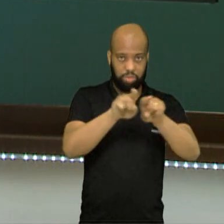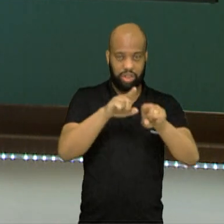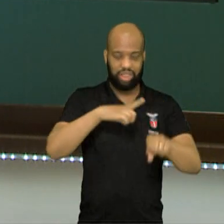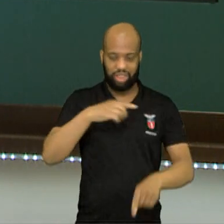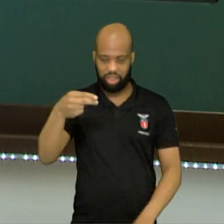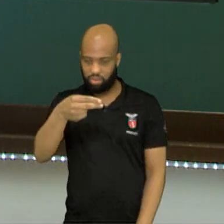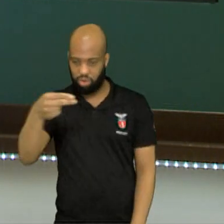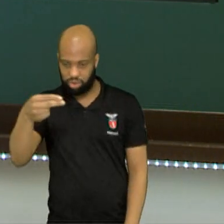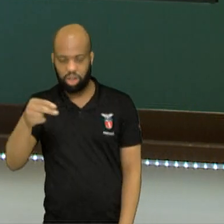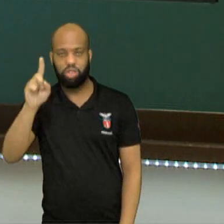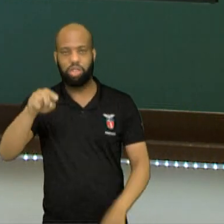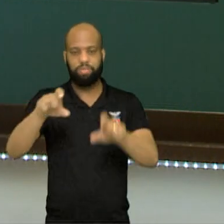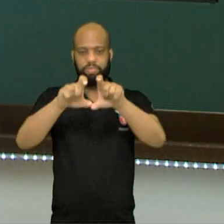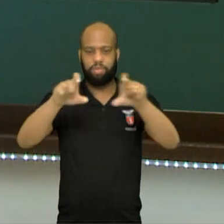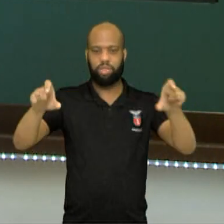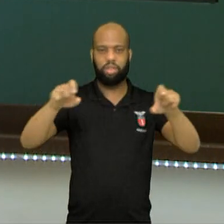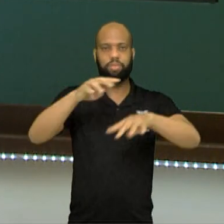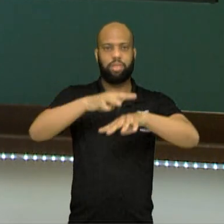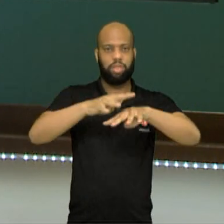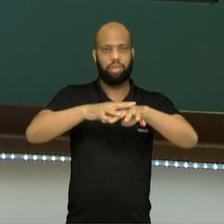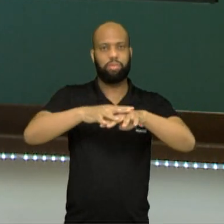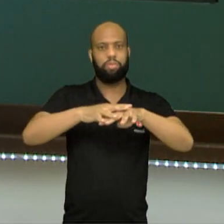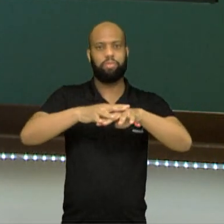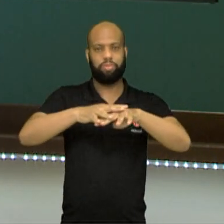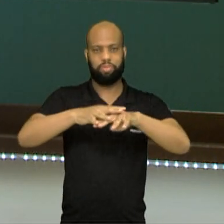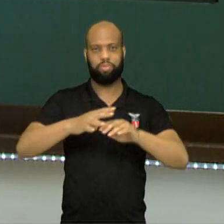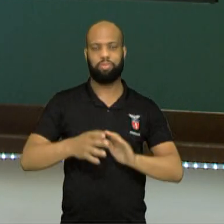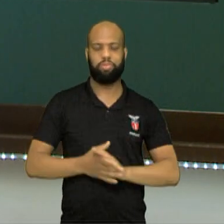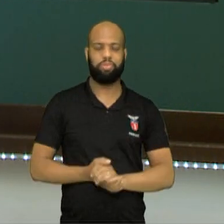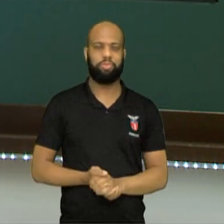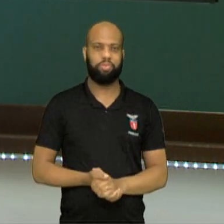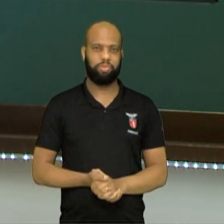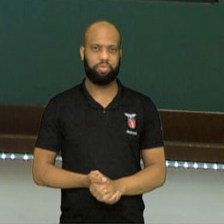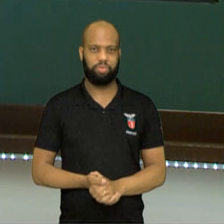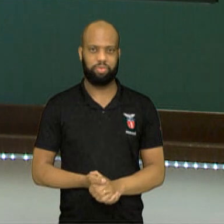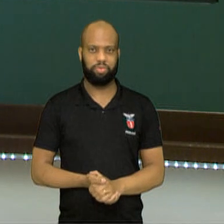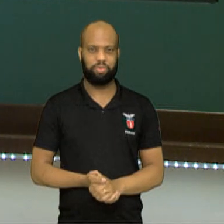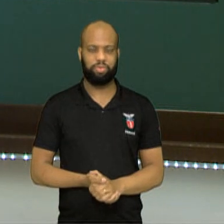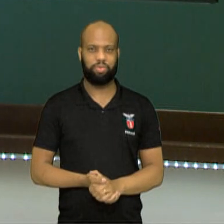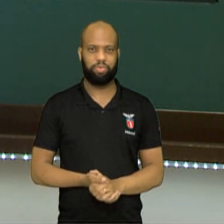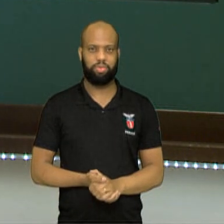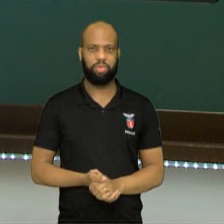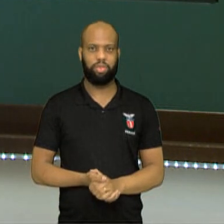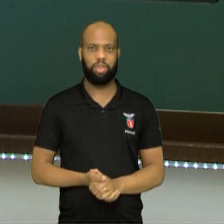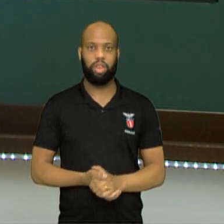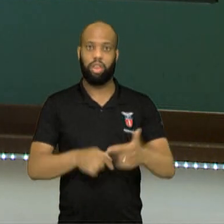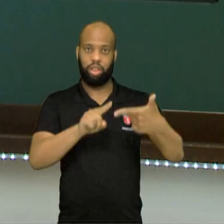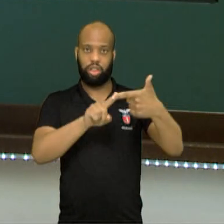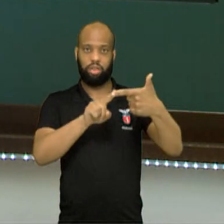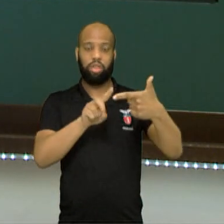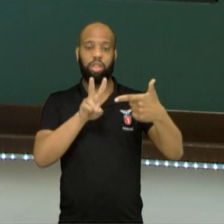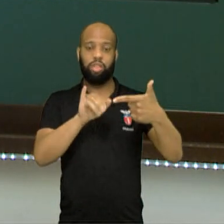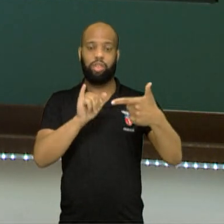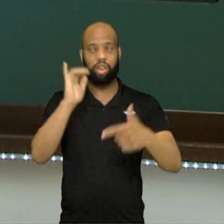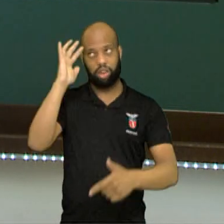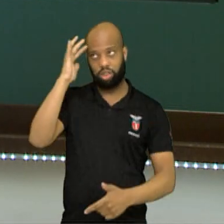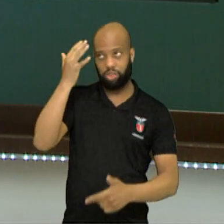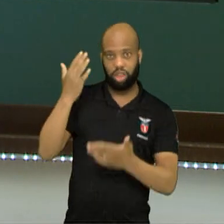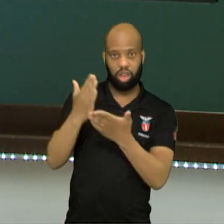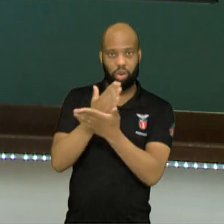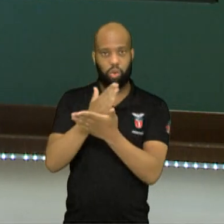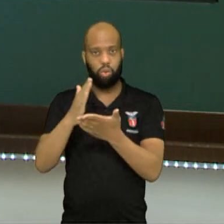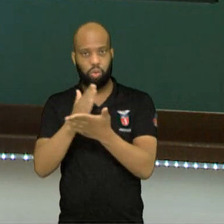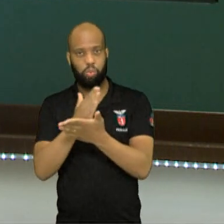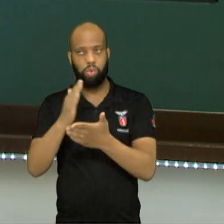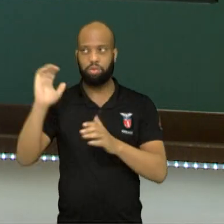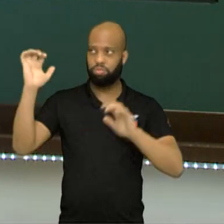sinal de igual, nós estamos trabalhando com uma equação matemática. Segundo, resolver situações,